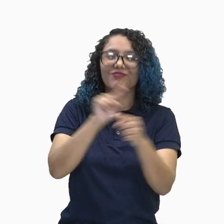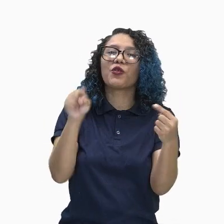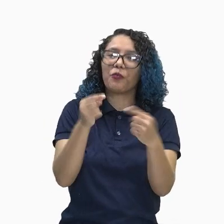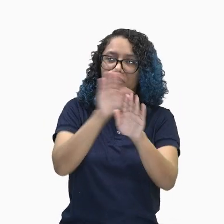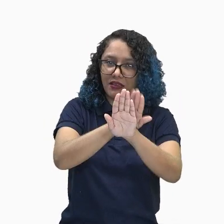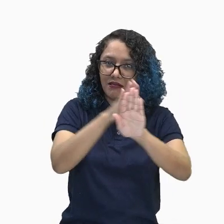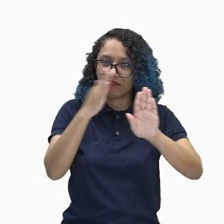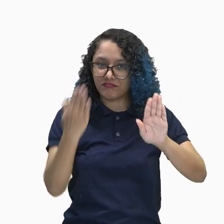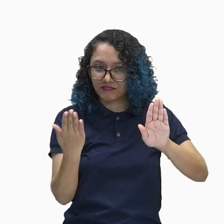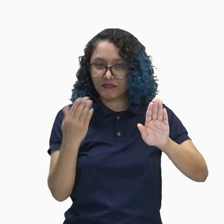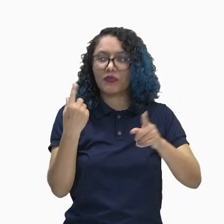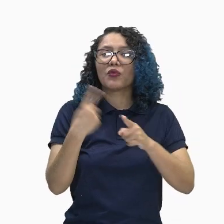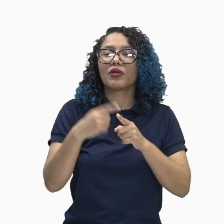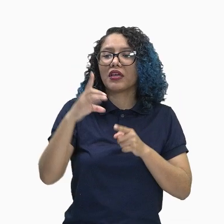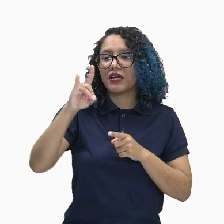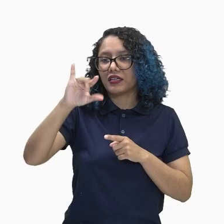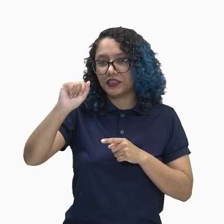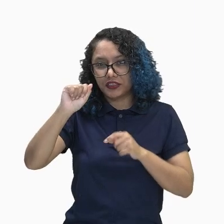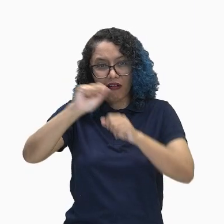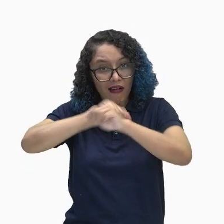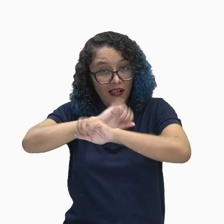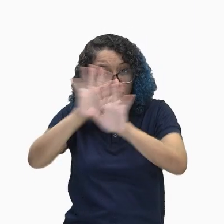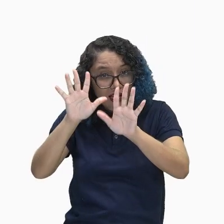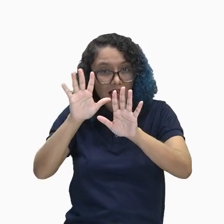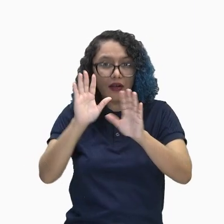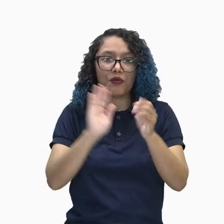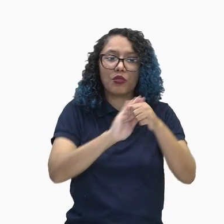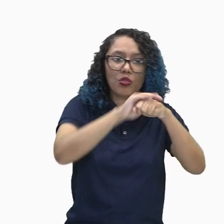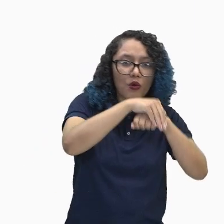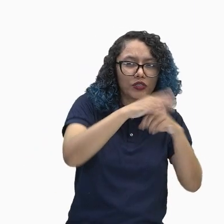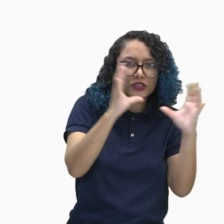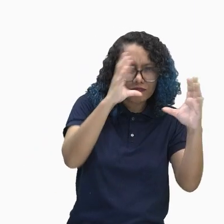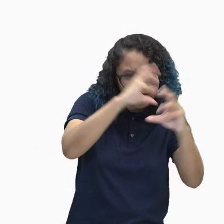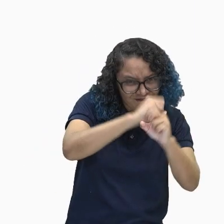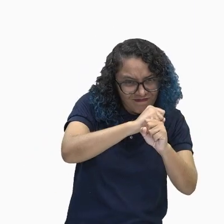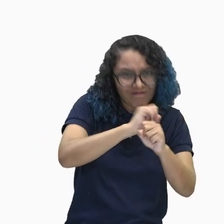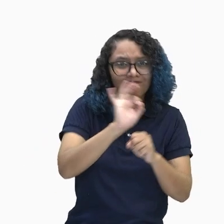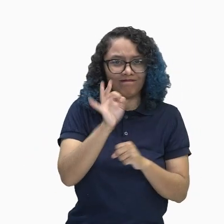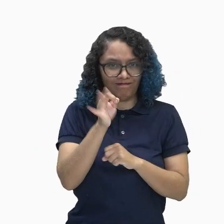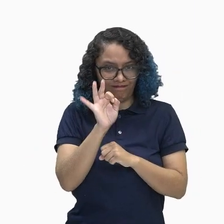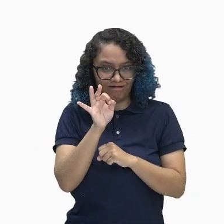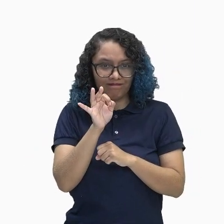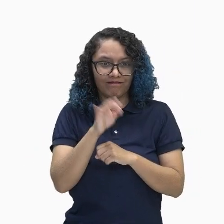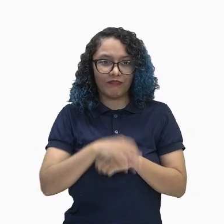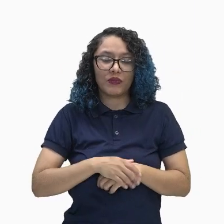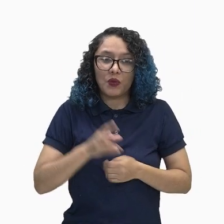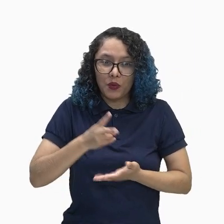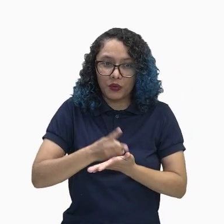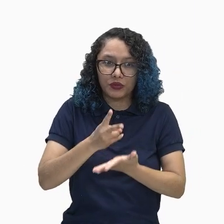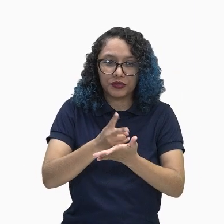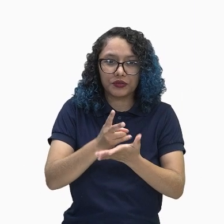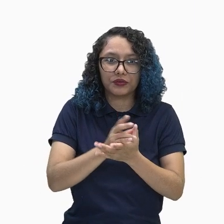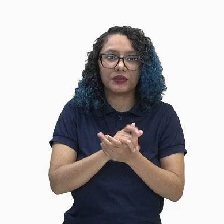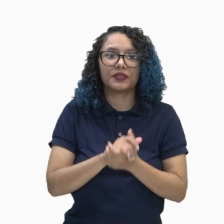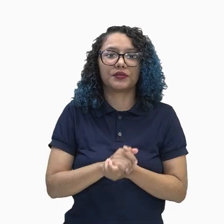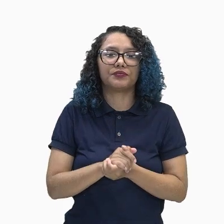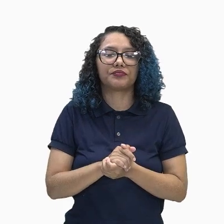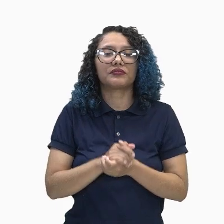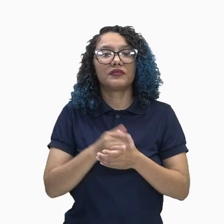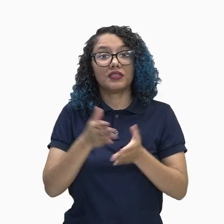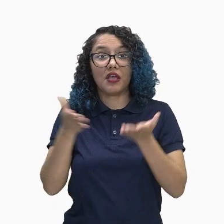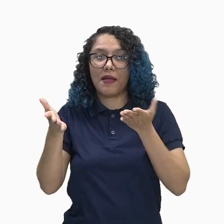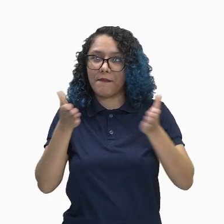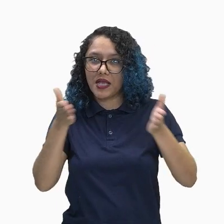Porque o dia é claro, a noite é escura. São duas fases do dia diferentes,